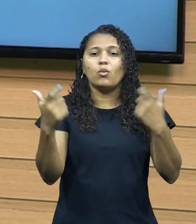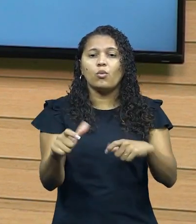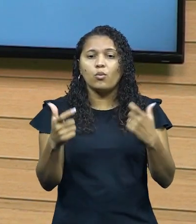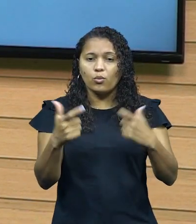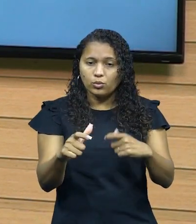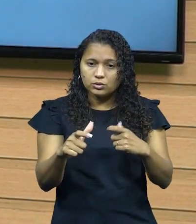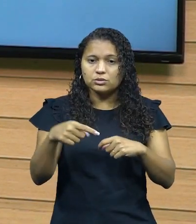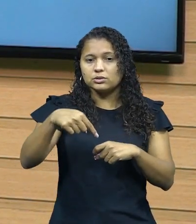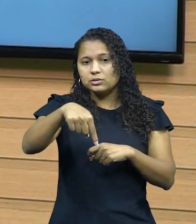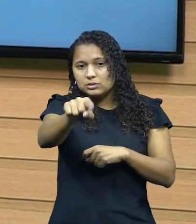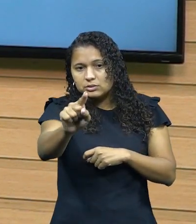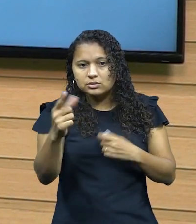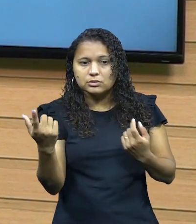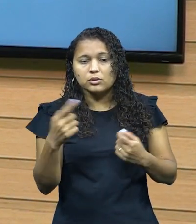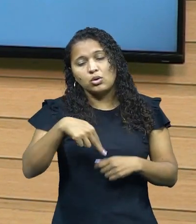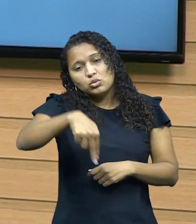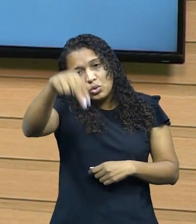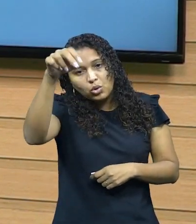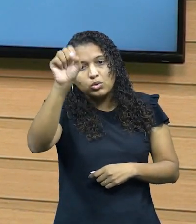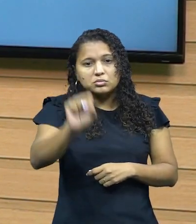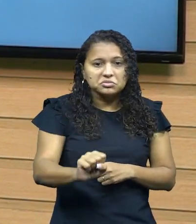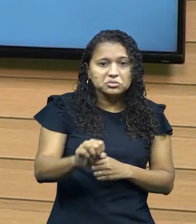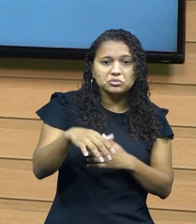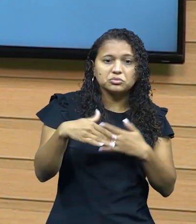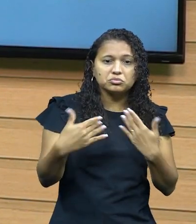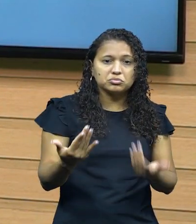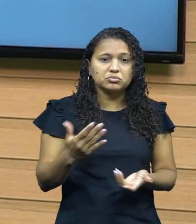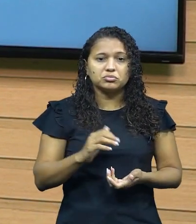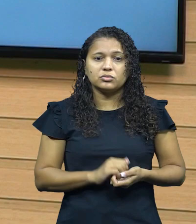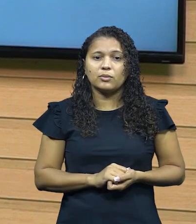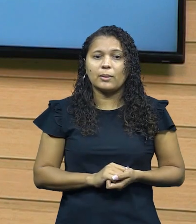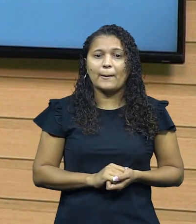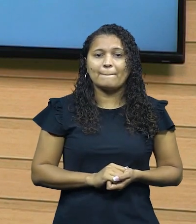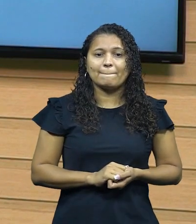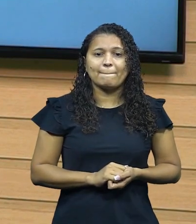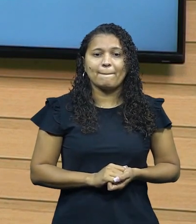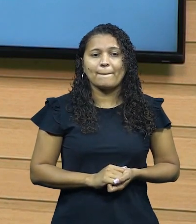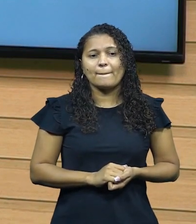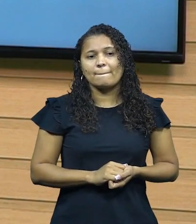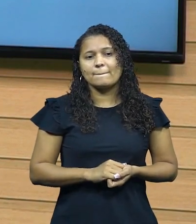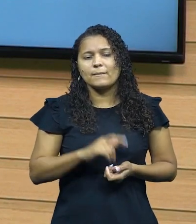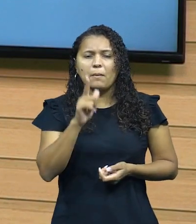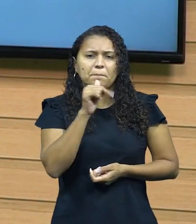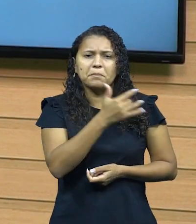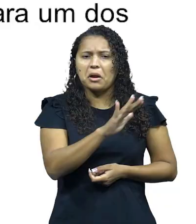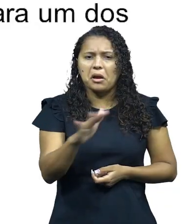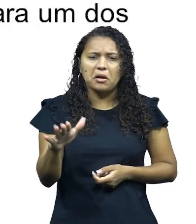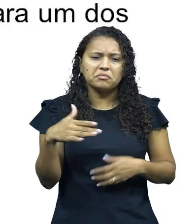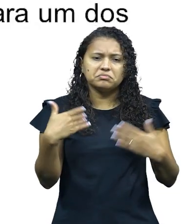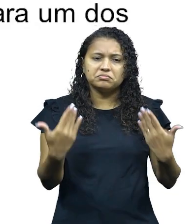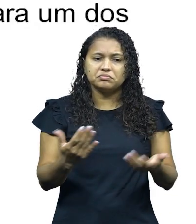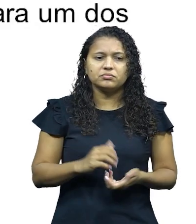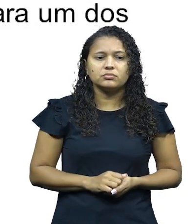está aproando para tal direção, norte, sul, para o mar.